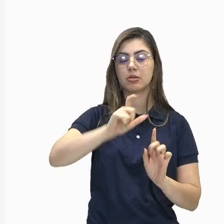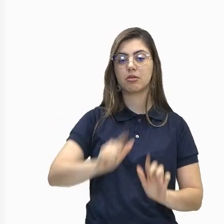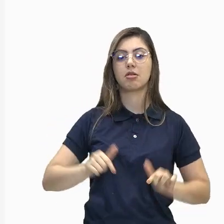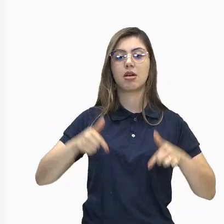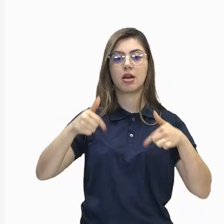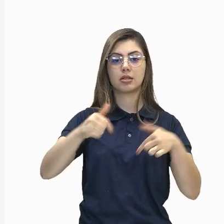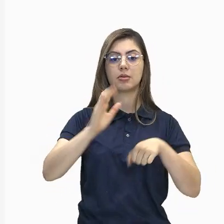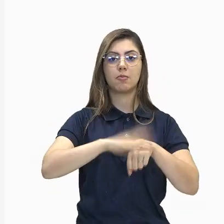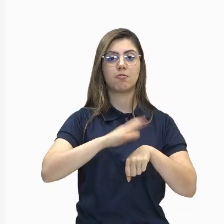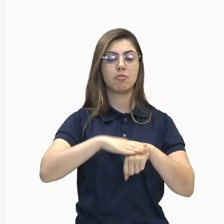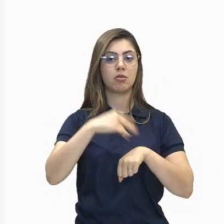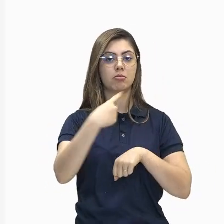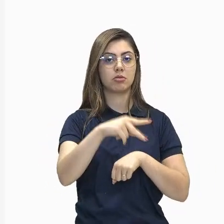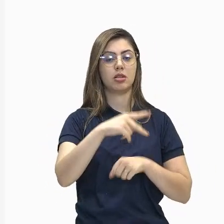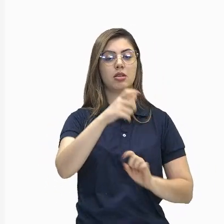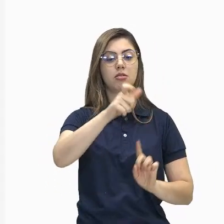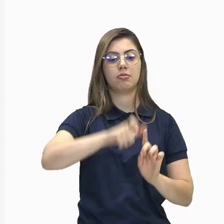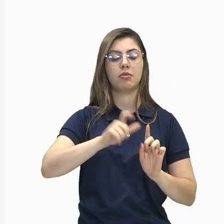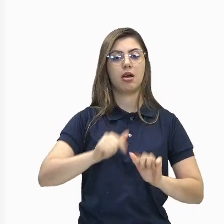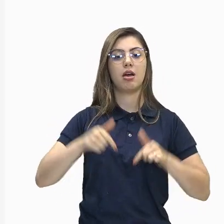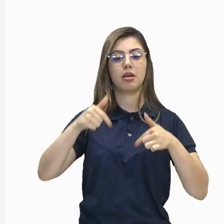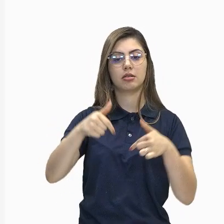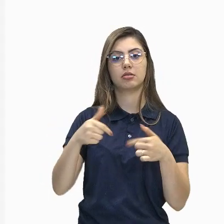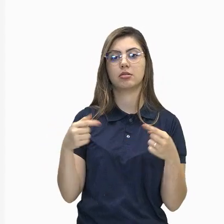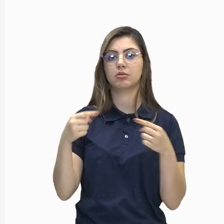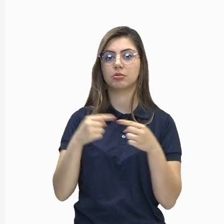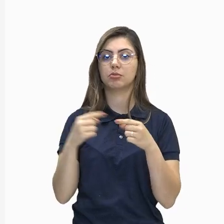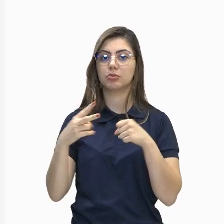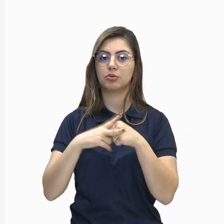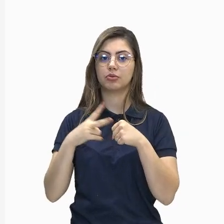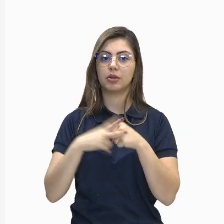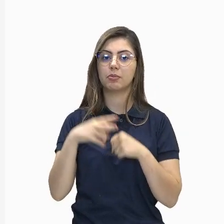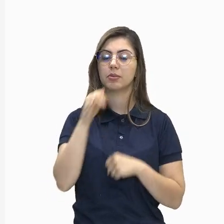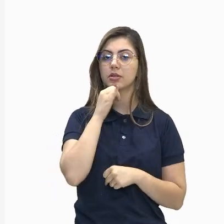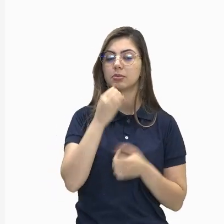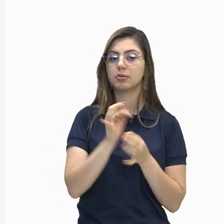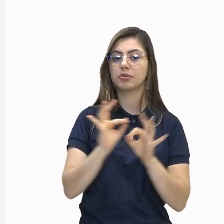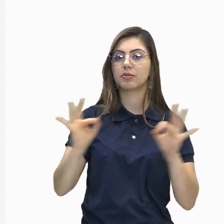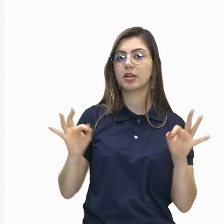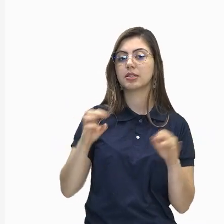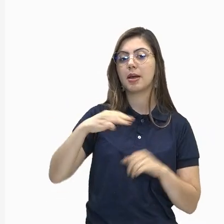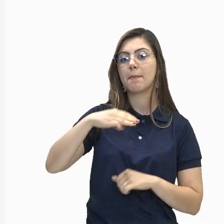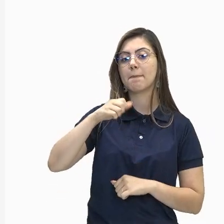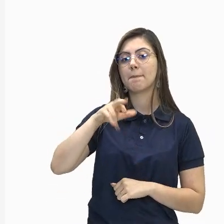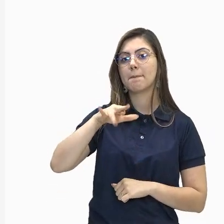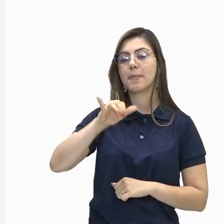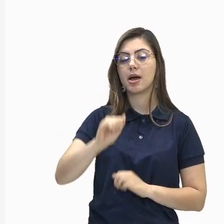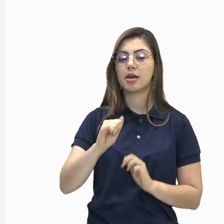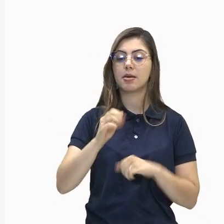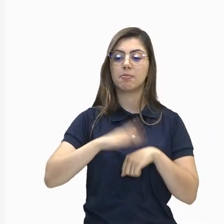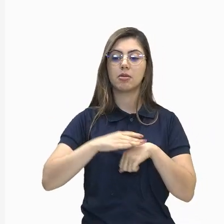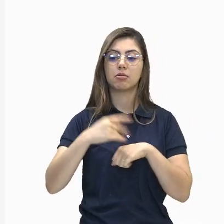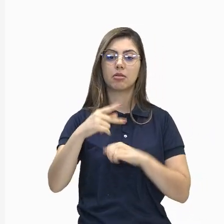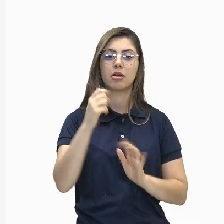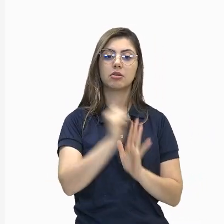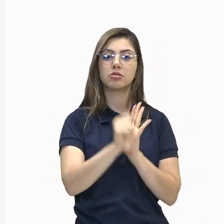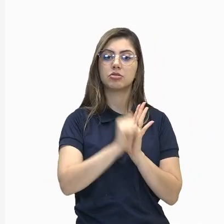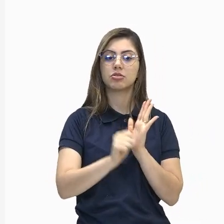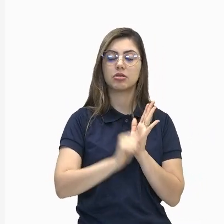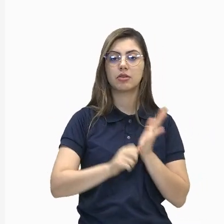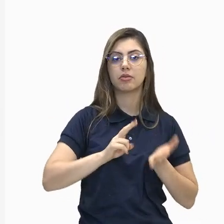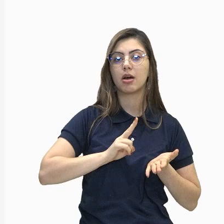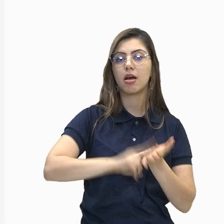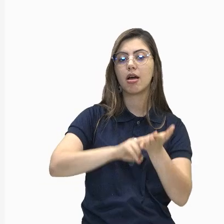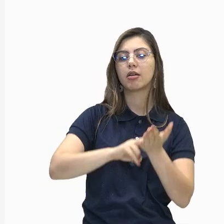a ação expressa pelo verbo. Observe um exemplo. Maria escreveu a carta. Quem é o sujeito dessa oração? Quem escreveu a